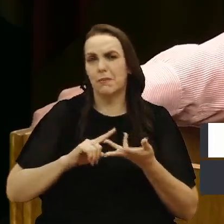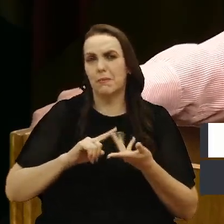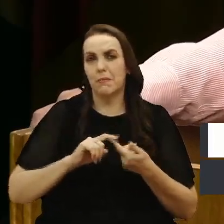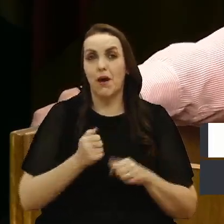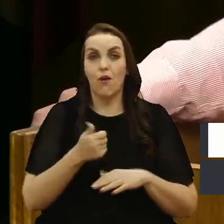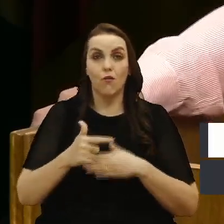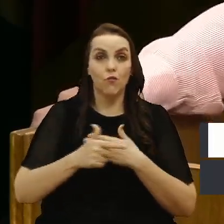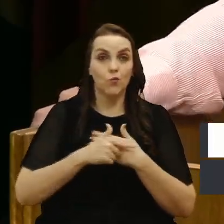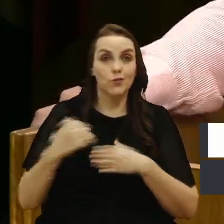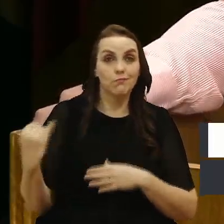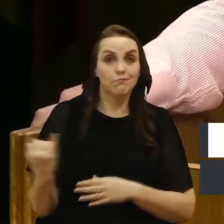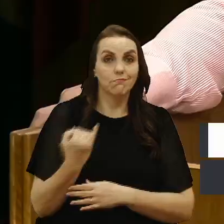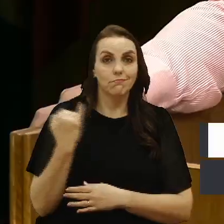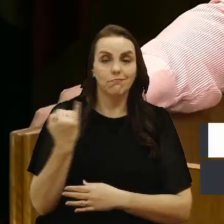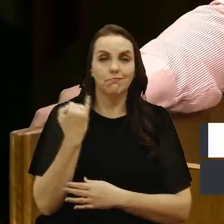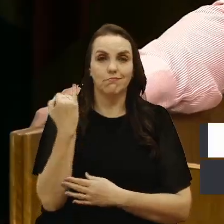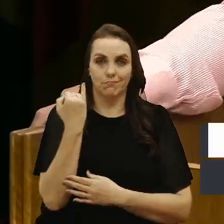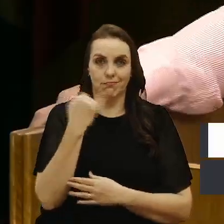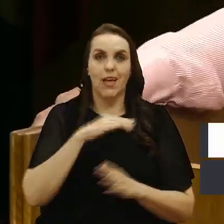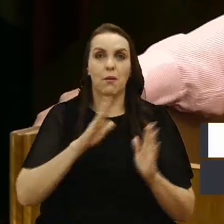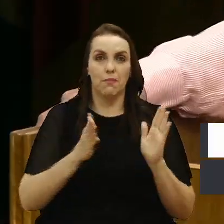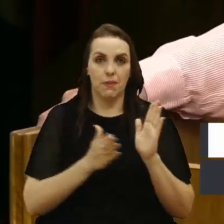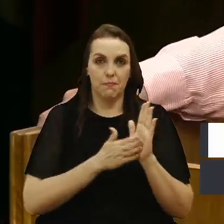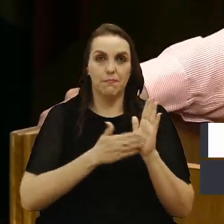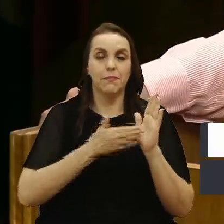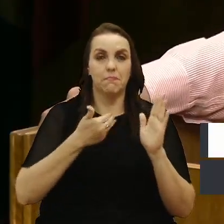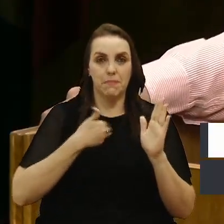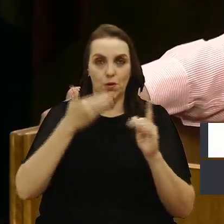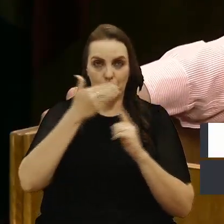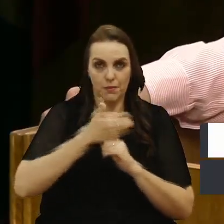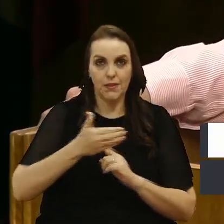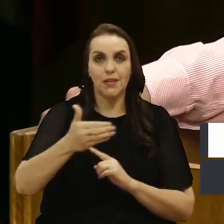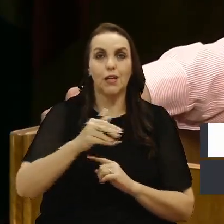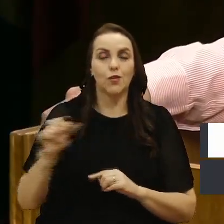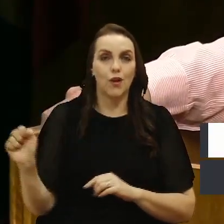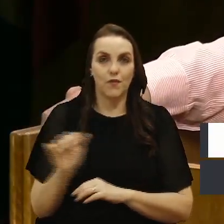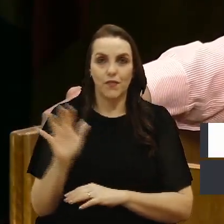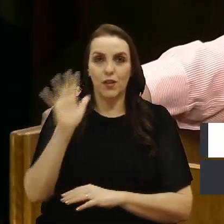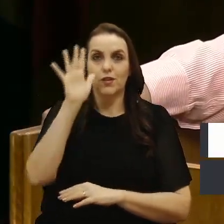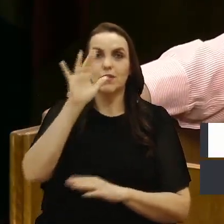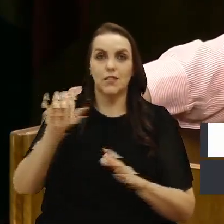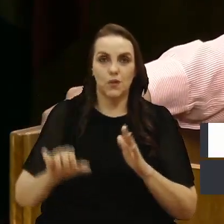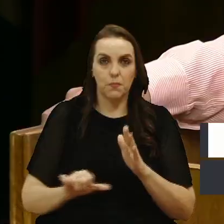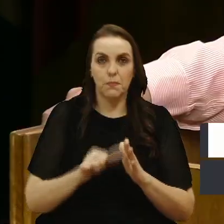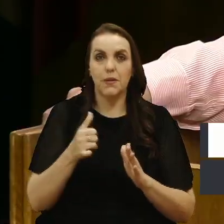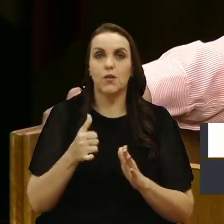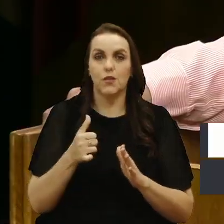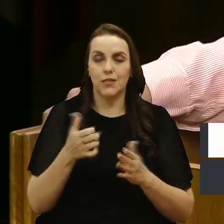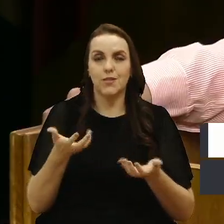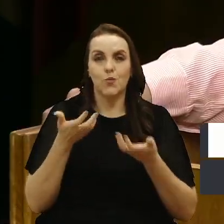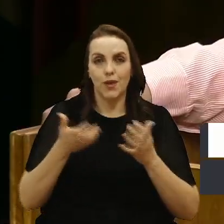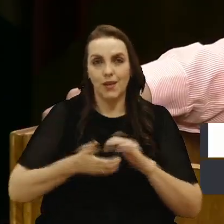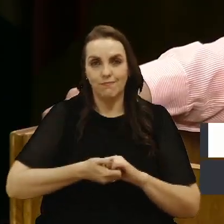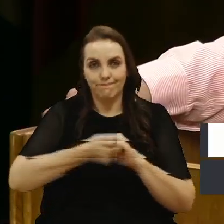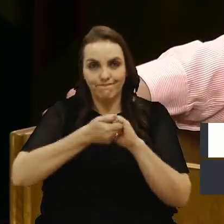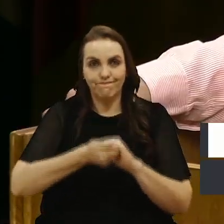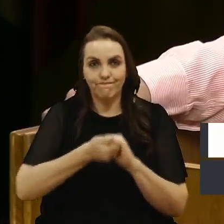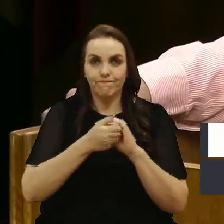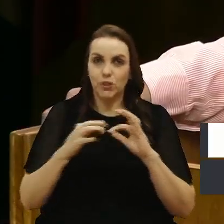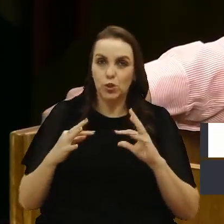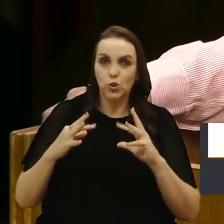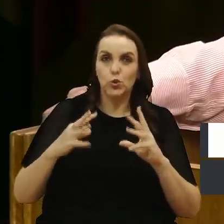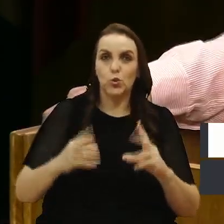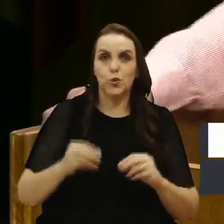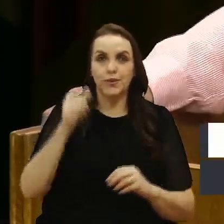muito importante. Essa é uma pauta do meu mandato, a valorização, as melhorias. Então, quero saudar aí a todas